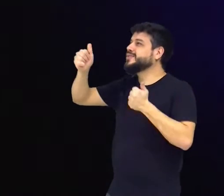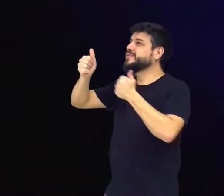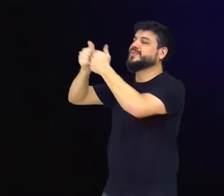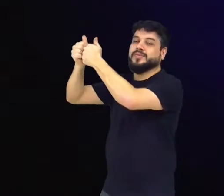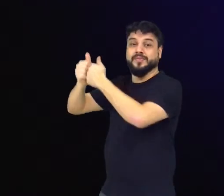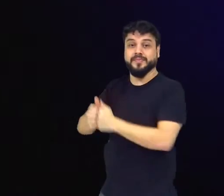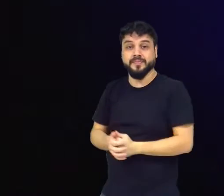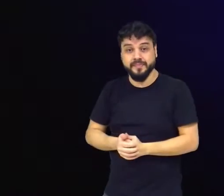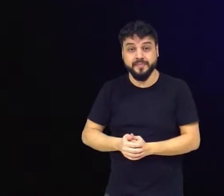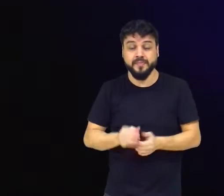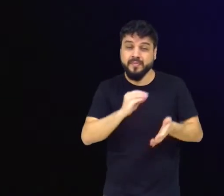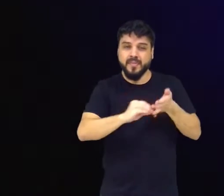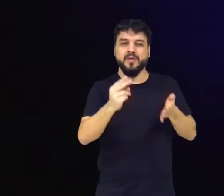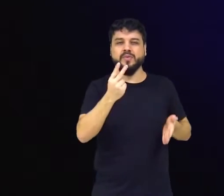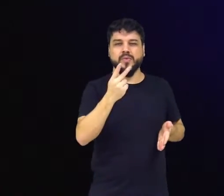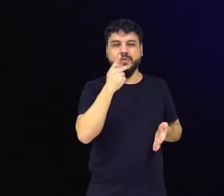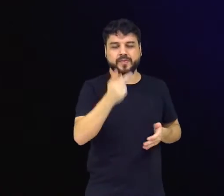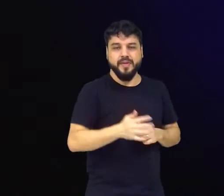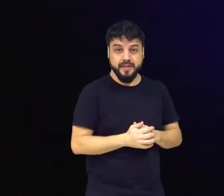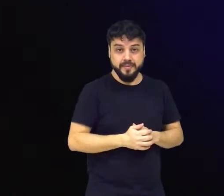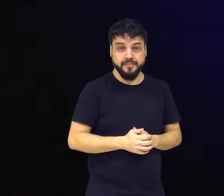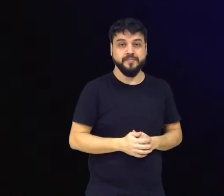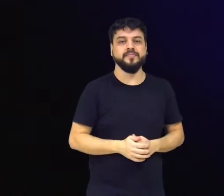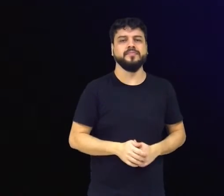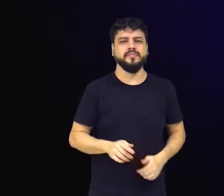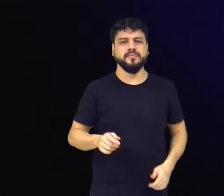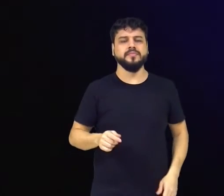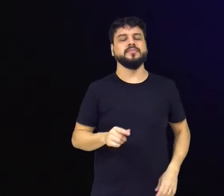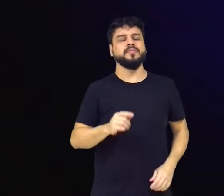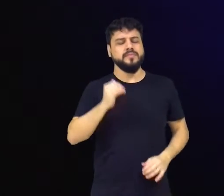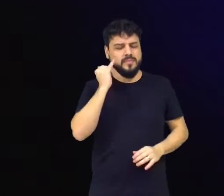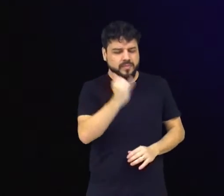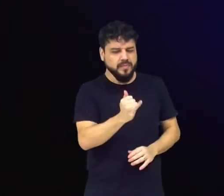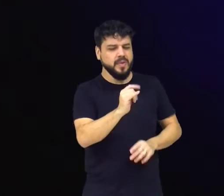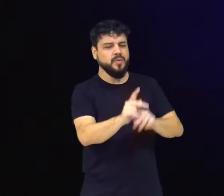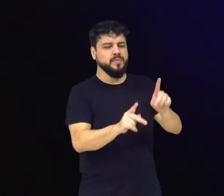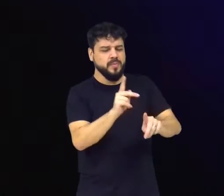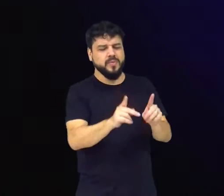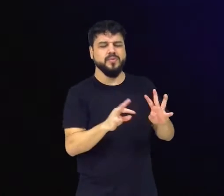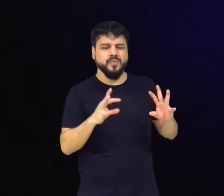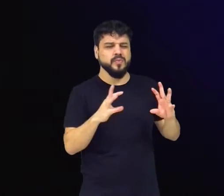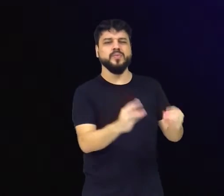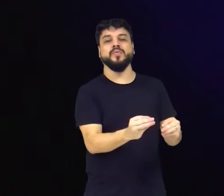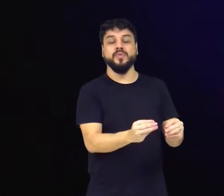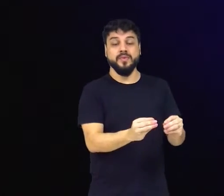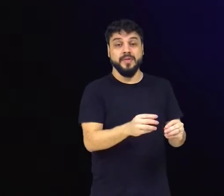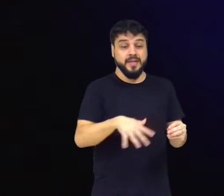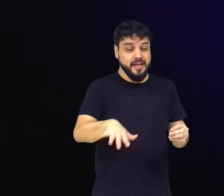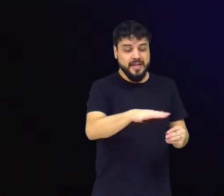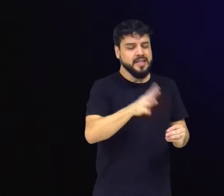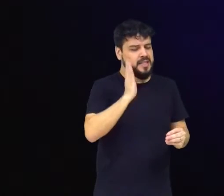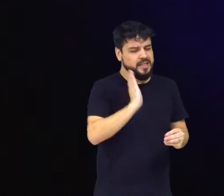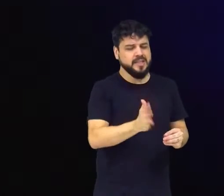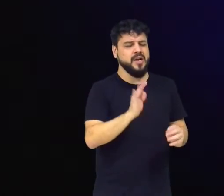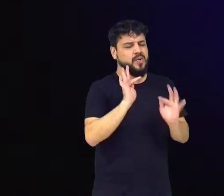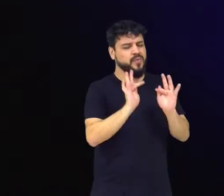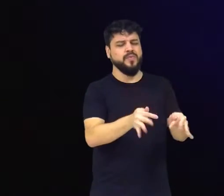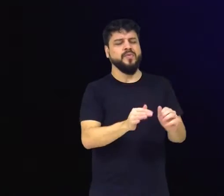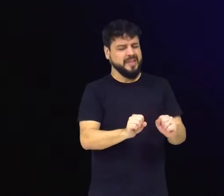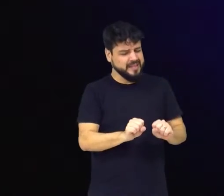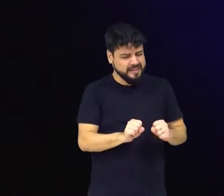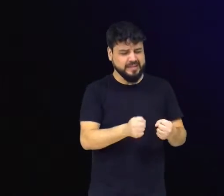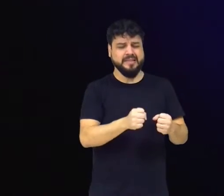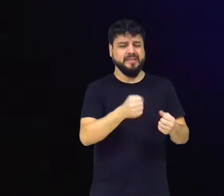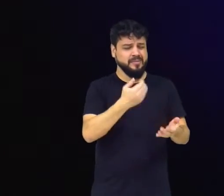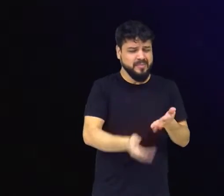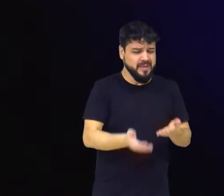com você, que diz assim: falai no coração de Jerusalém, bradai-lhe que já é fim do tempo da sua milícia, que a